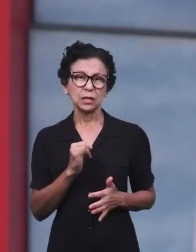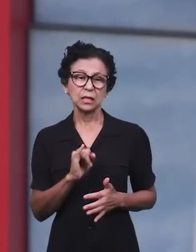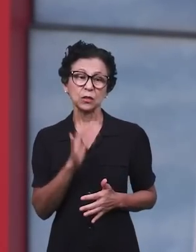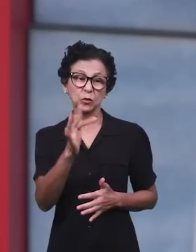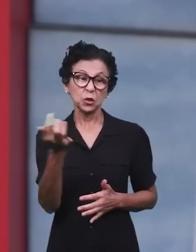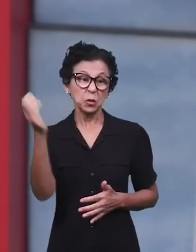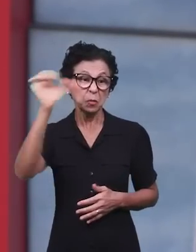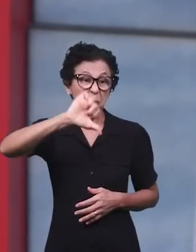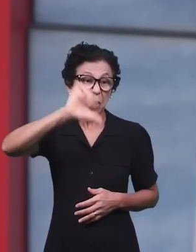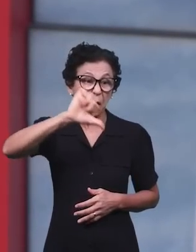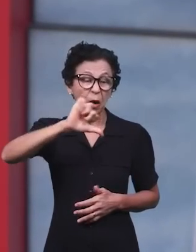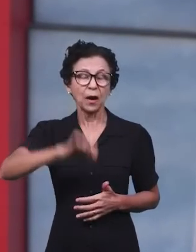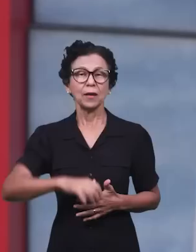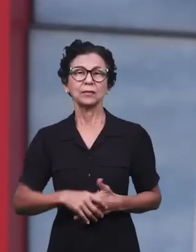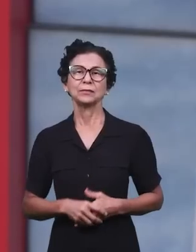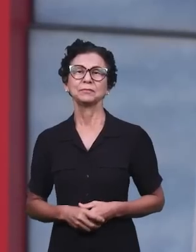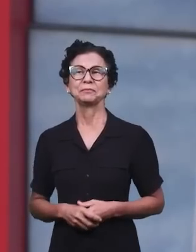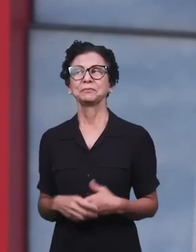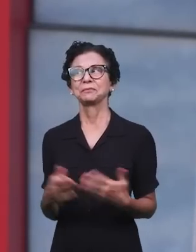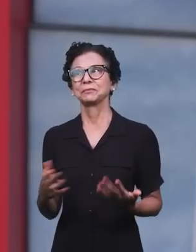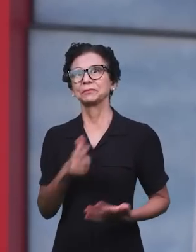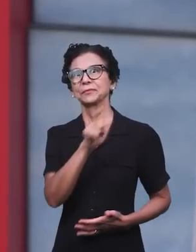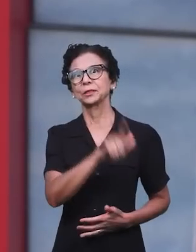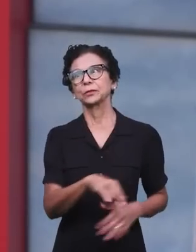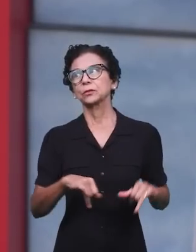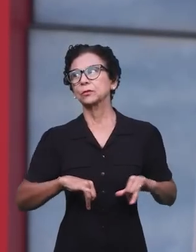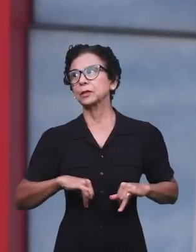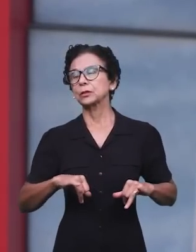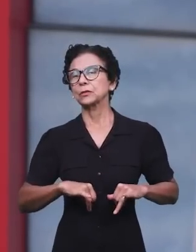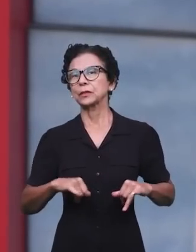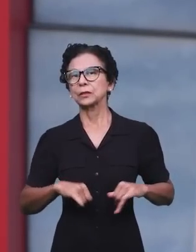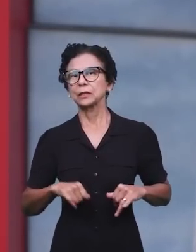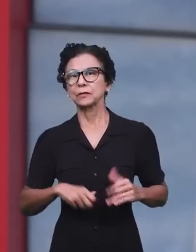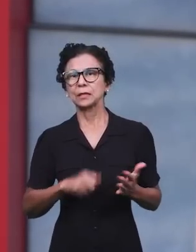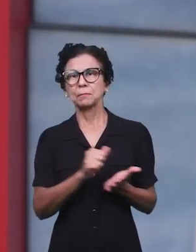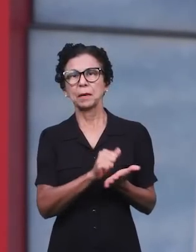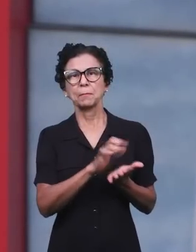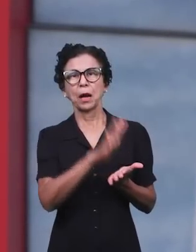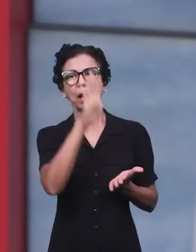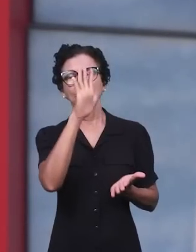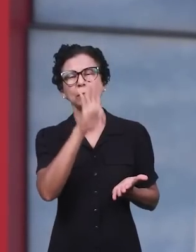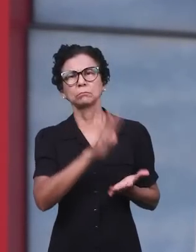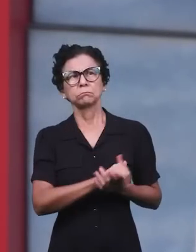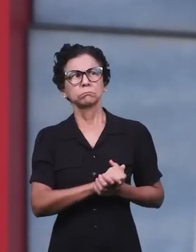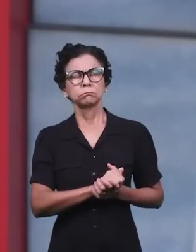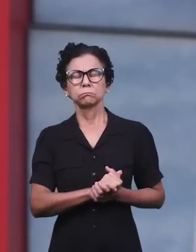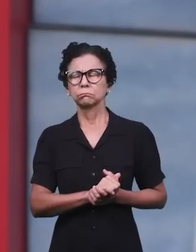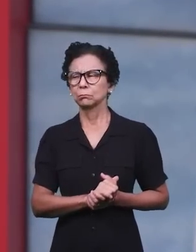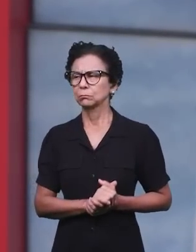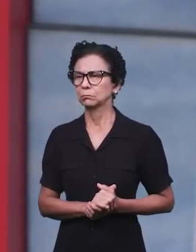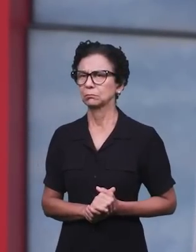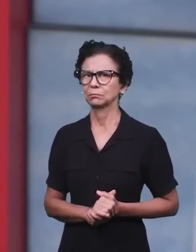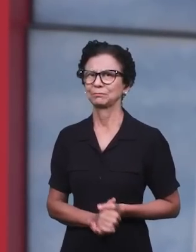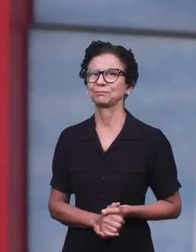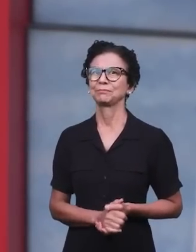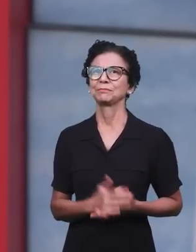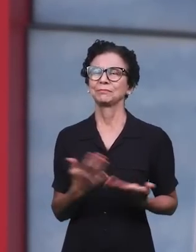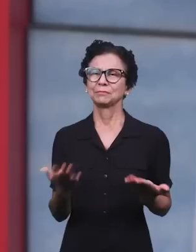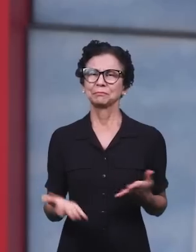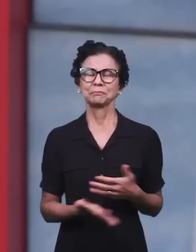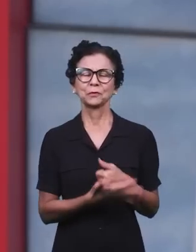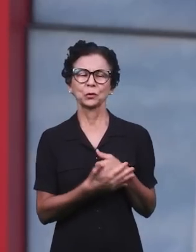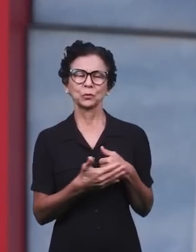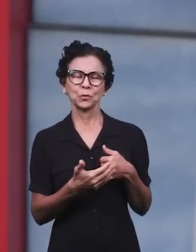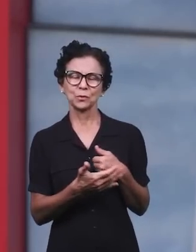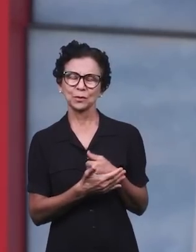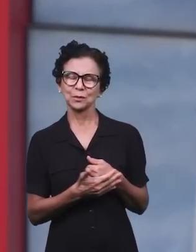já está sofrida, tudo que ela não precisa é ouvir ameaças. Não é verdade? Uhum. Ela precisa de uma palavra de